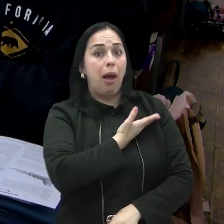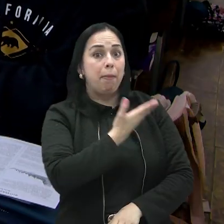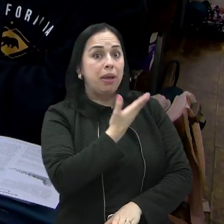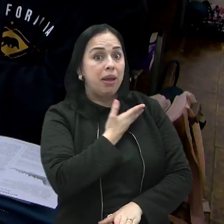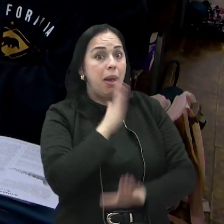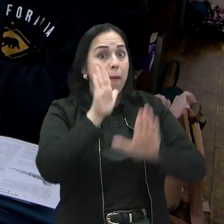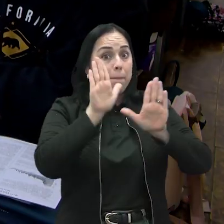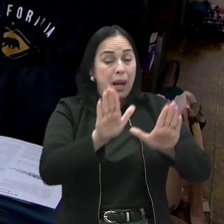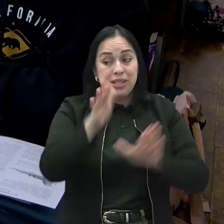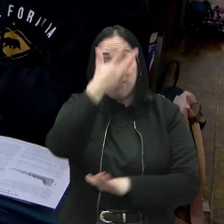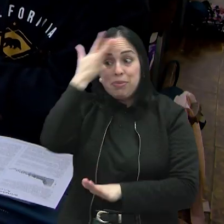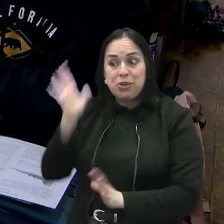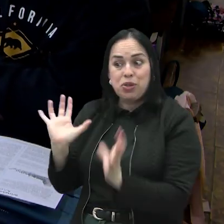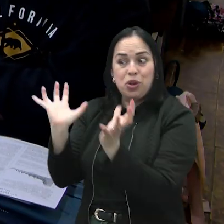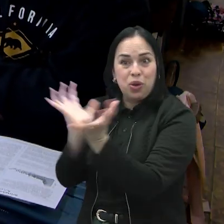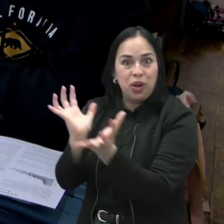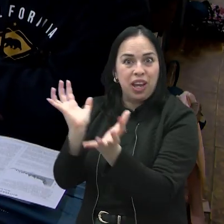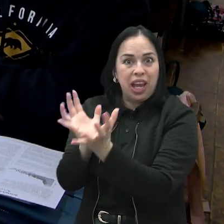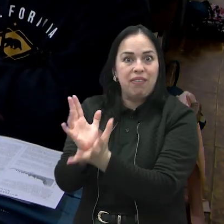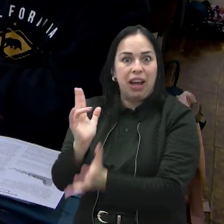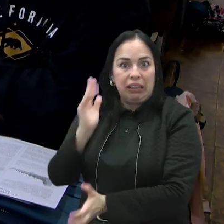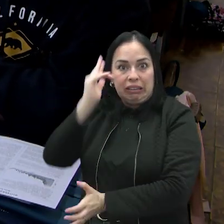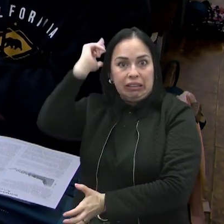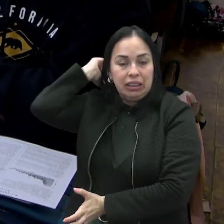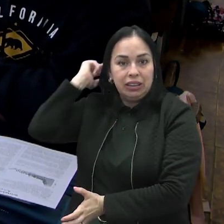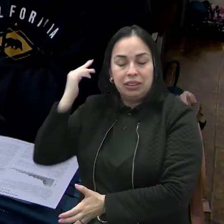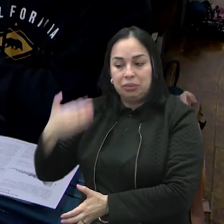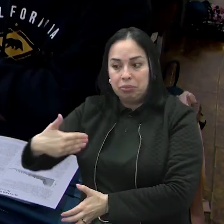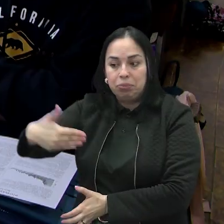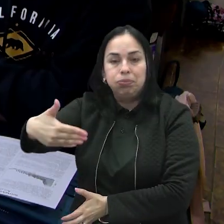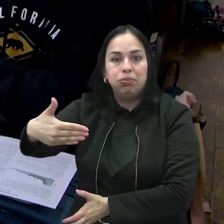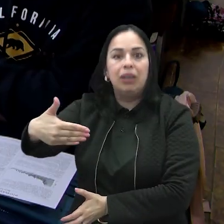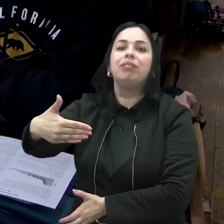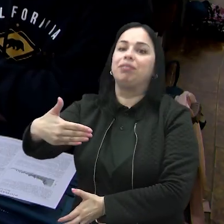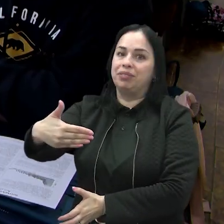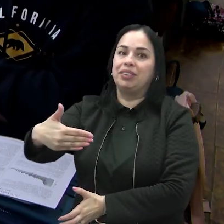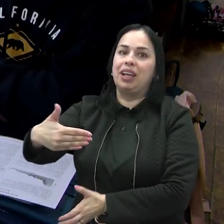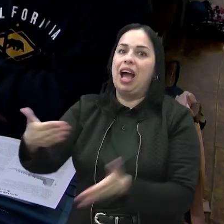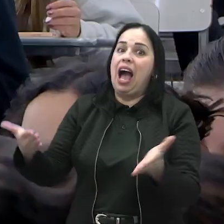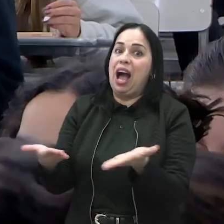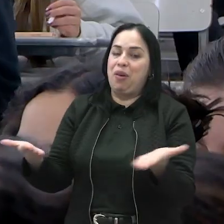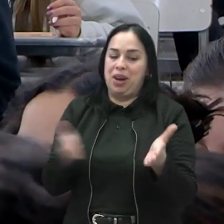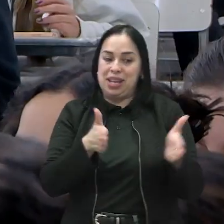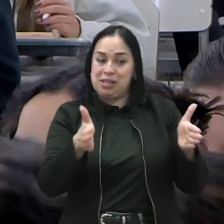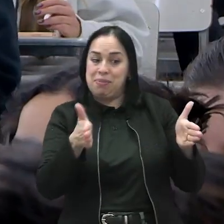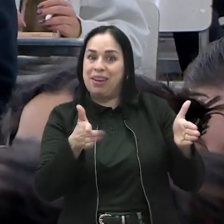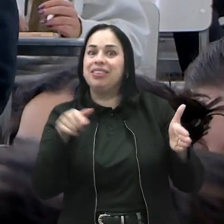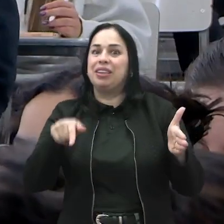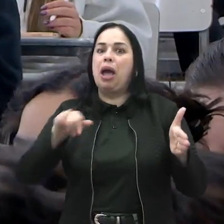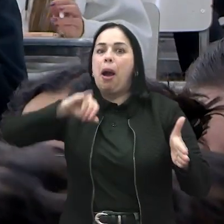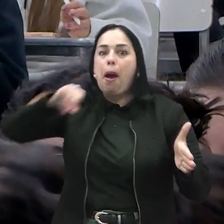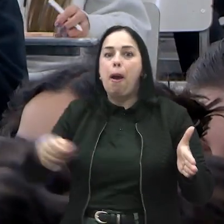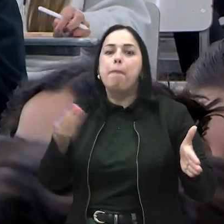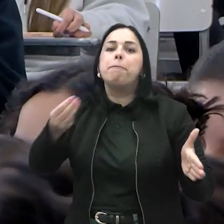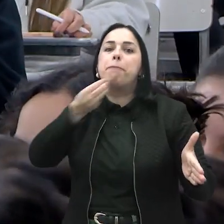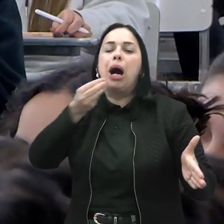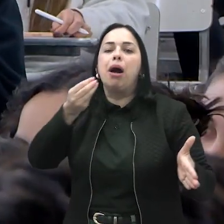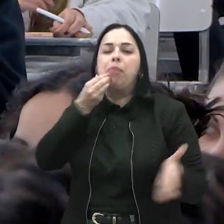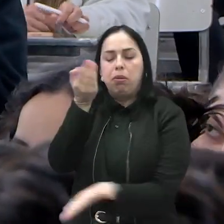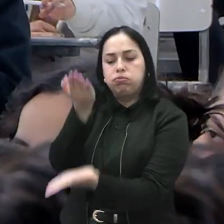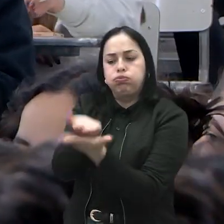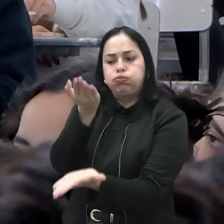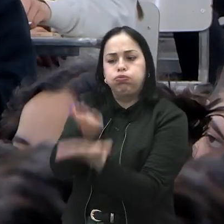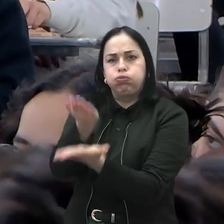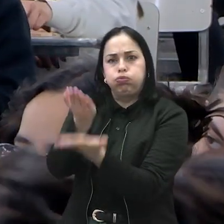amigos. Mas para quem vai encarar os vestibulares no segundo semestre, o recesso pode ser a chance